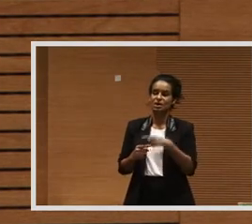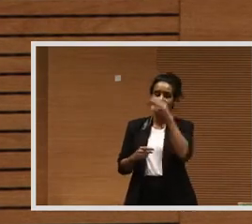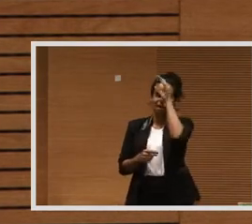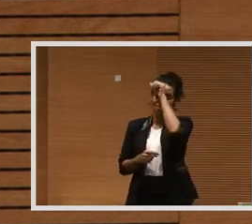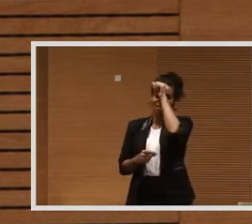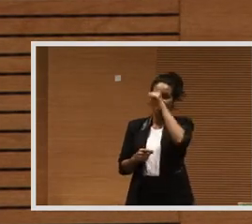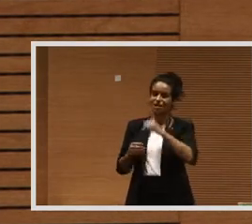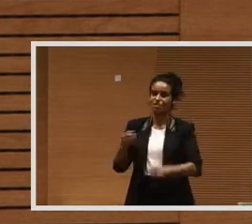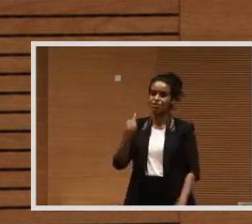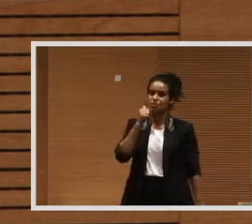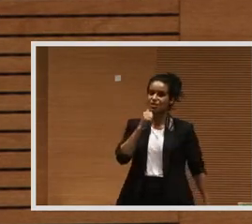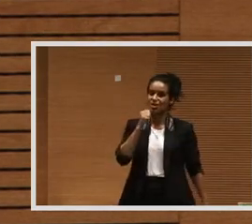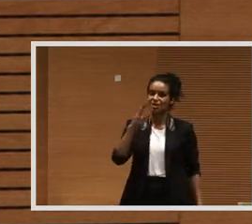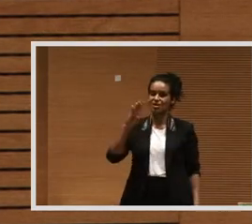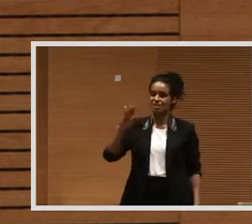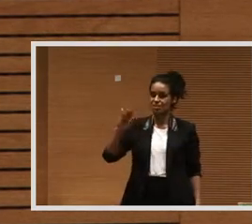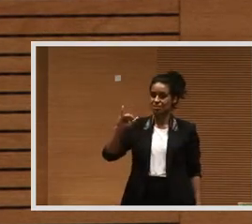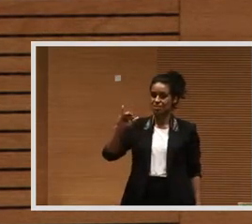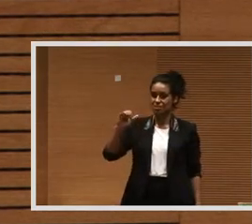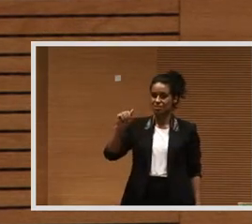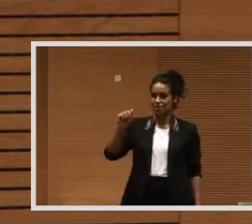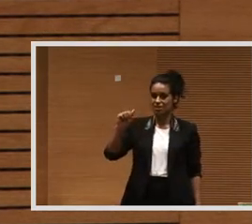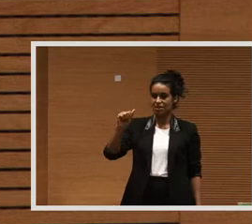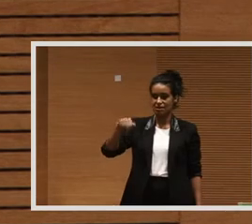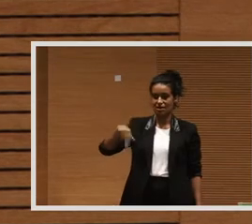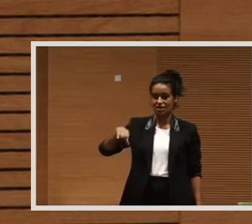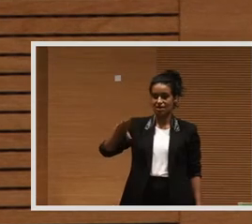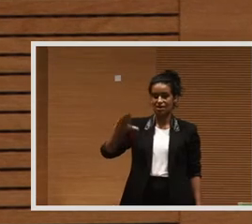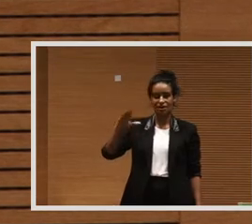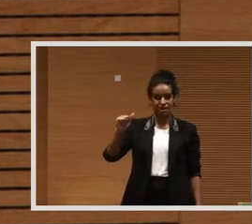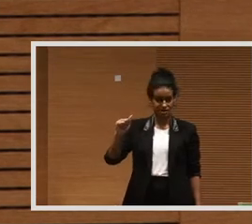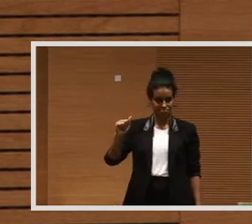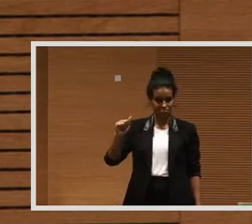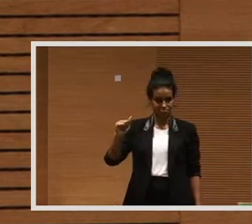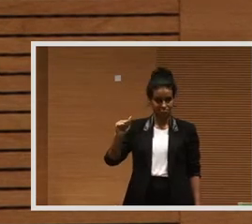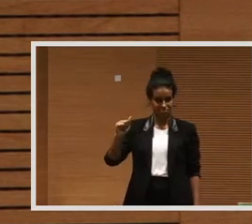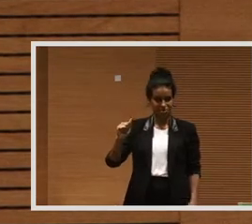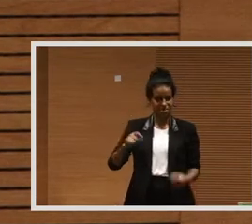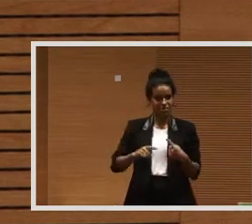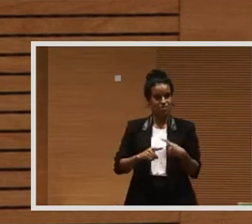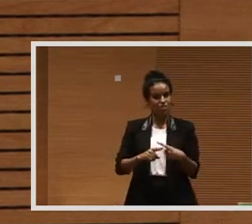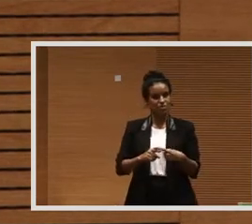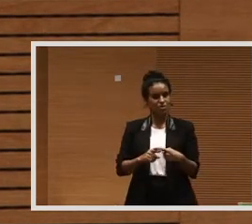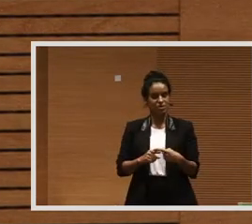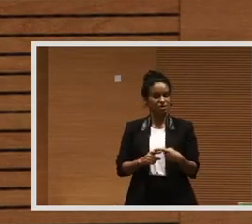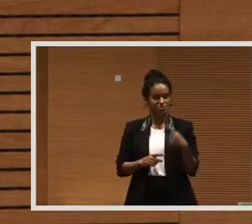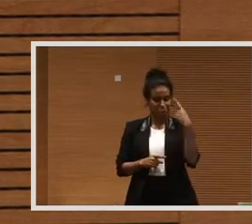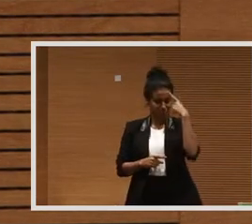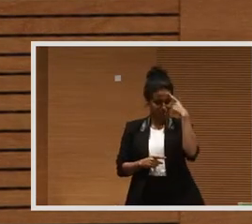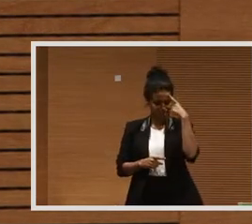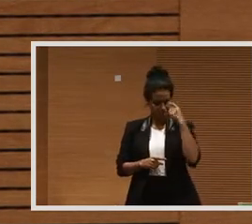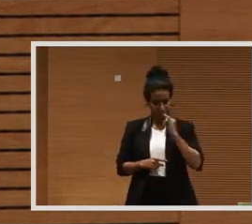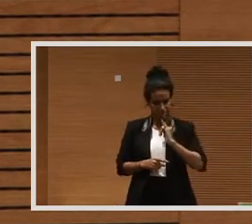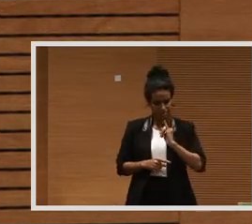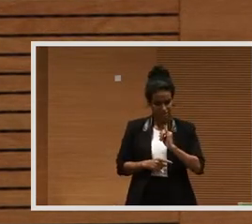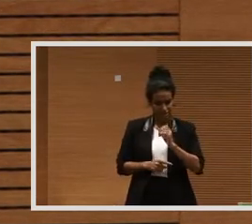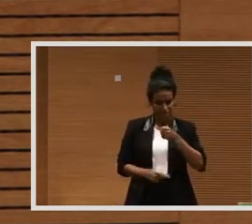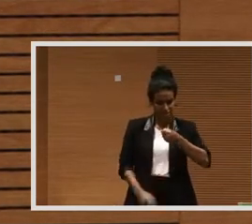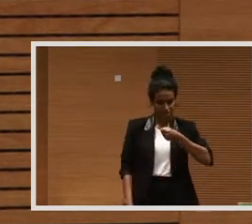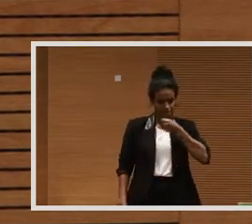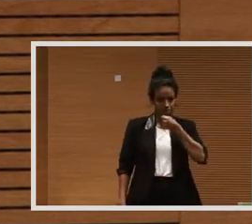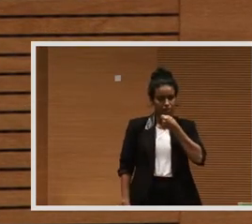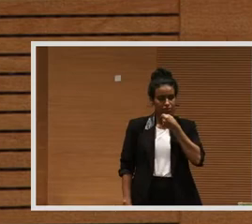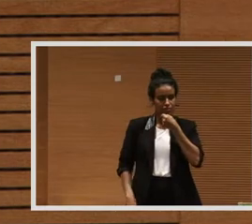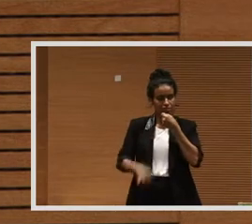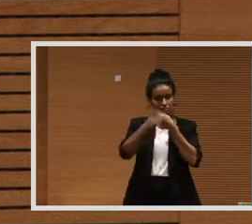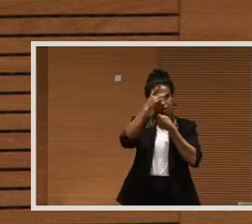Né? A gente não costuma pensar que, quando a gente fala no microfone, pessoas com deficiência visual